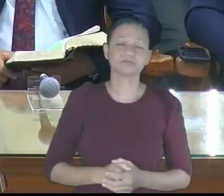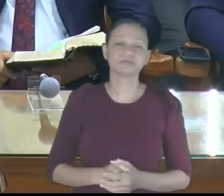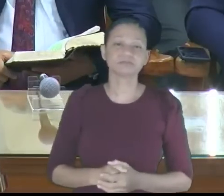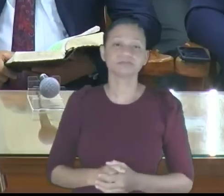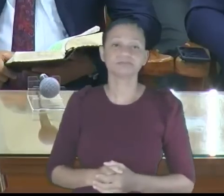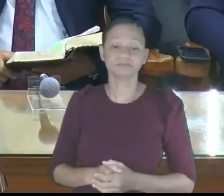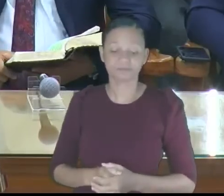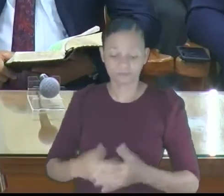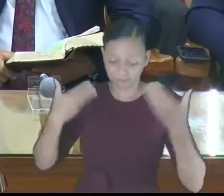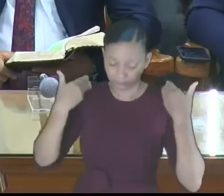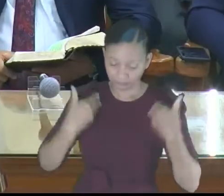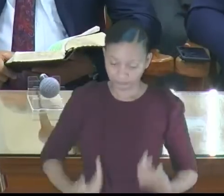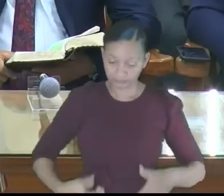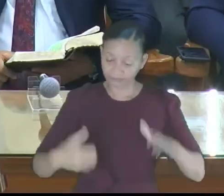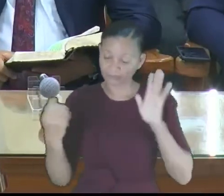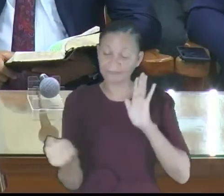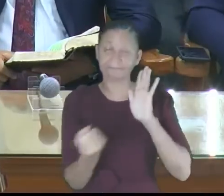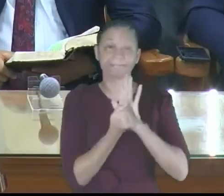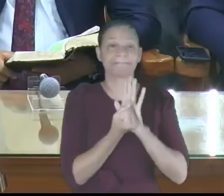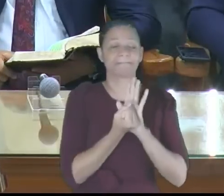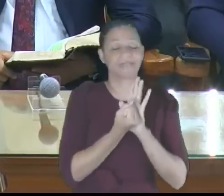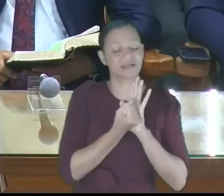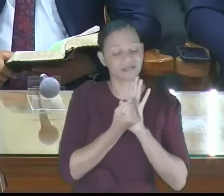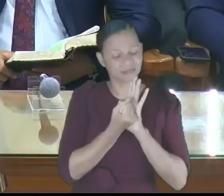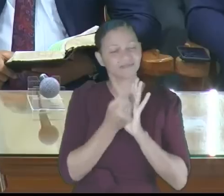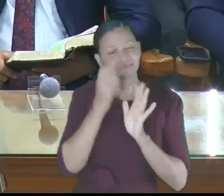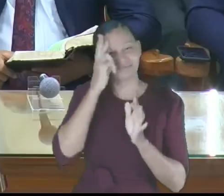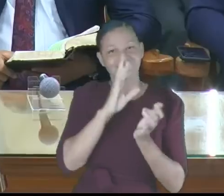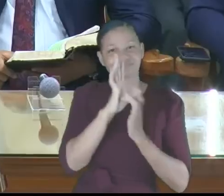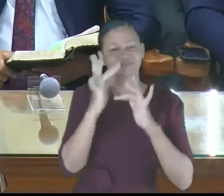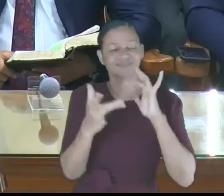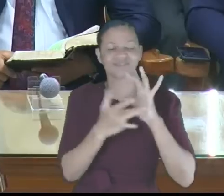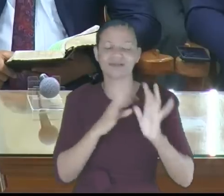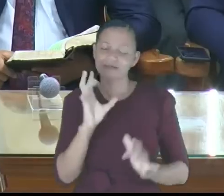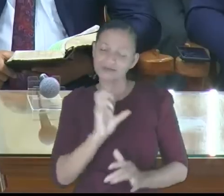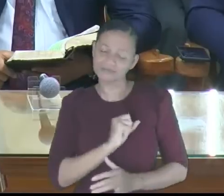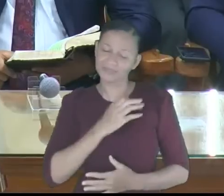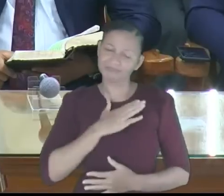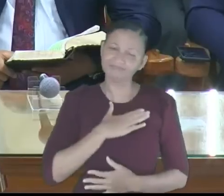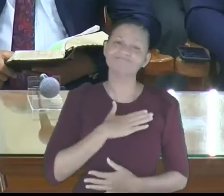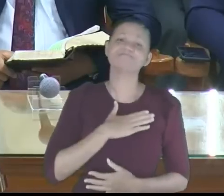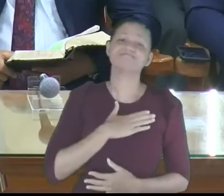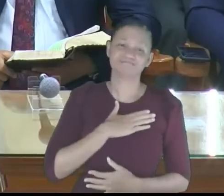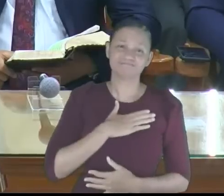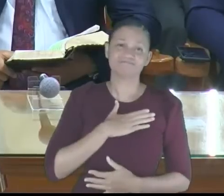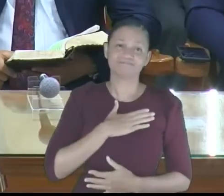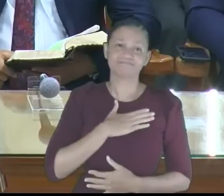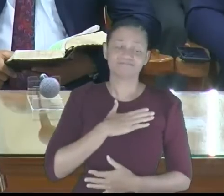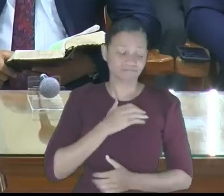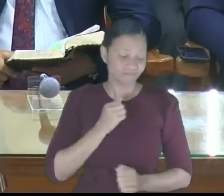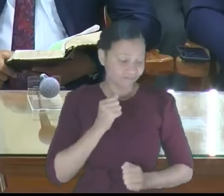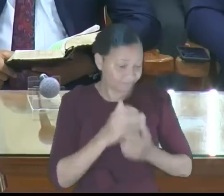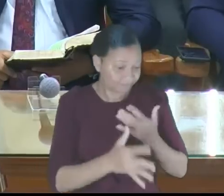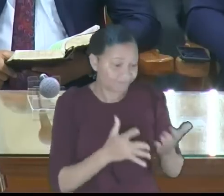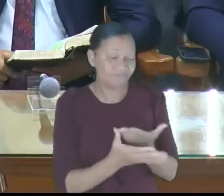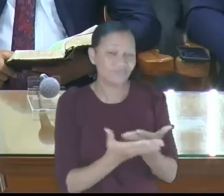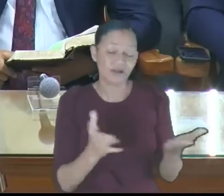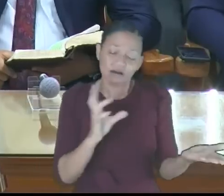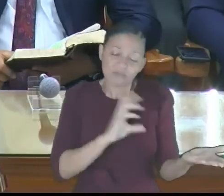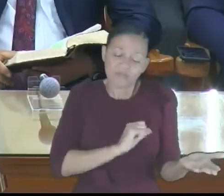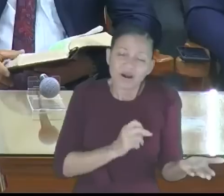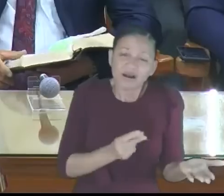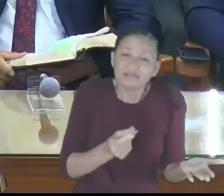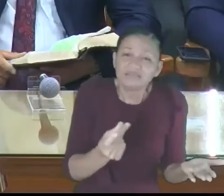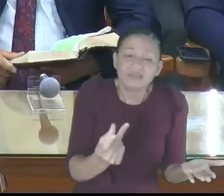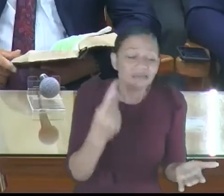Eu sou um selo sobre o peito do Senhor Jesus. O Senhor Jesus me ama. Ele disse: eis que com amor eterno eu te